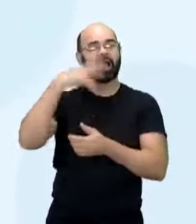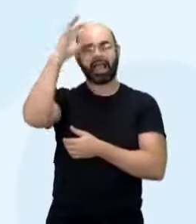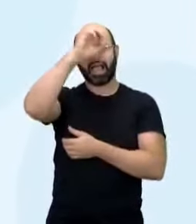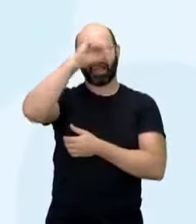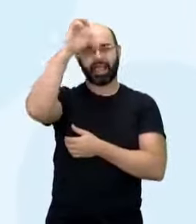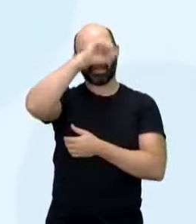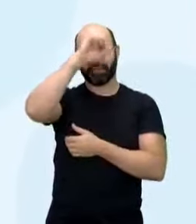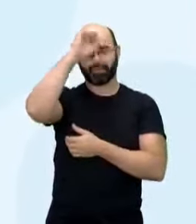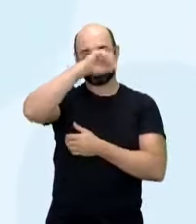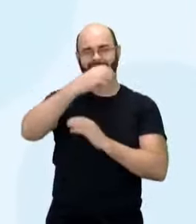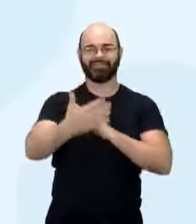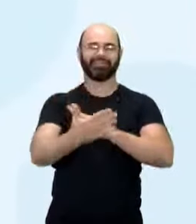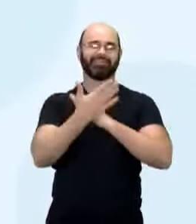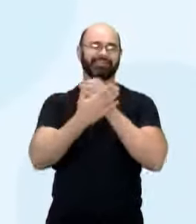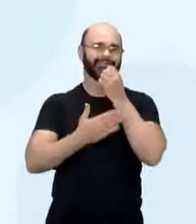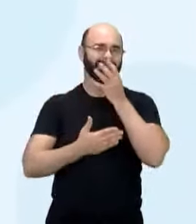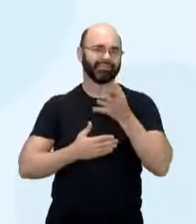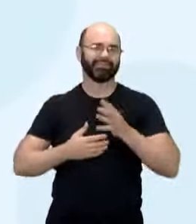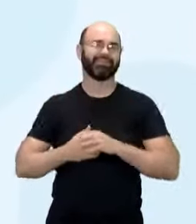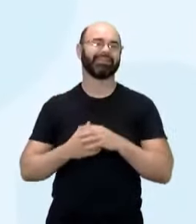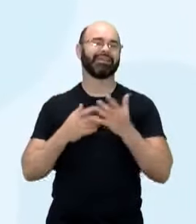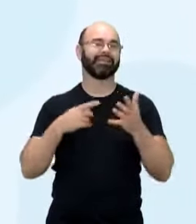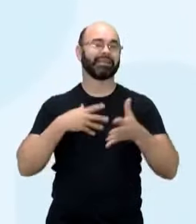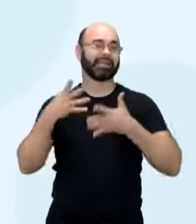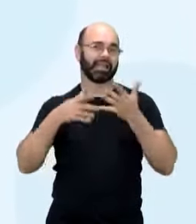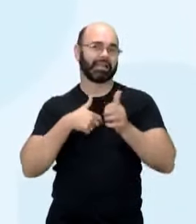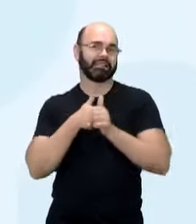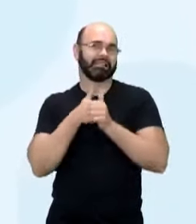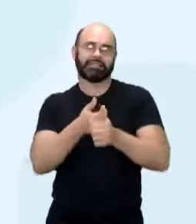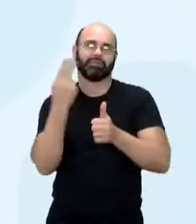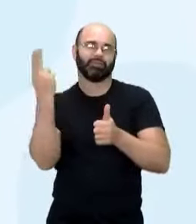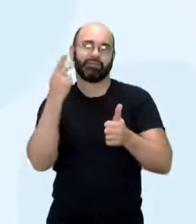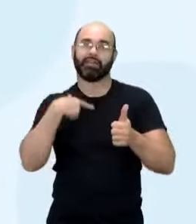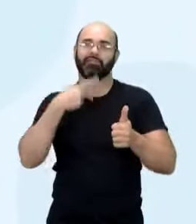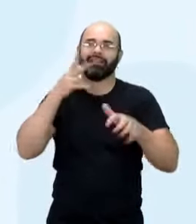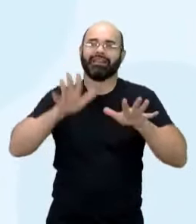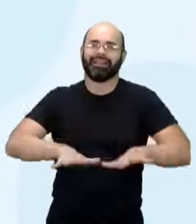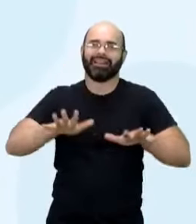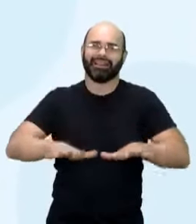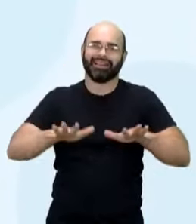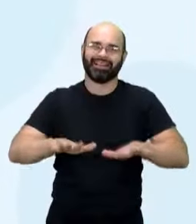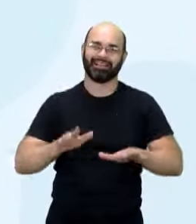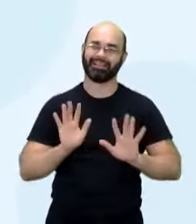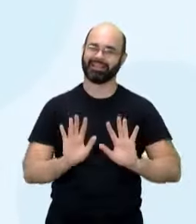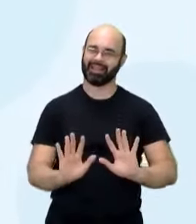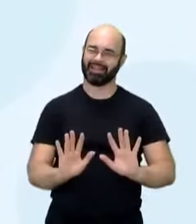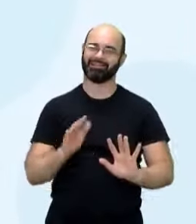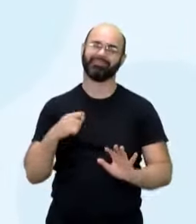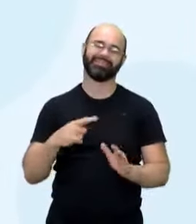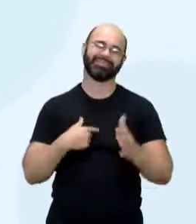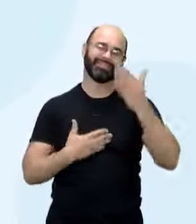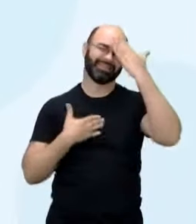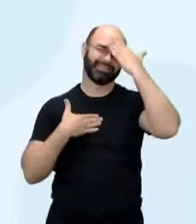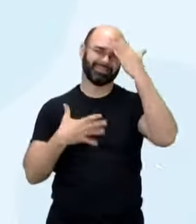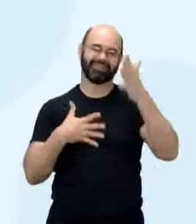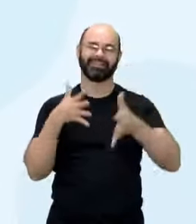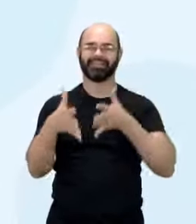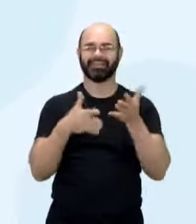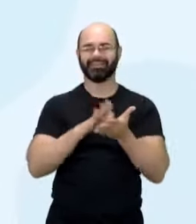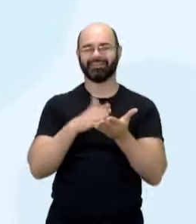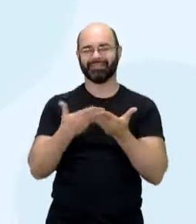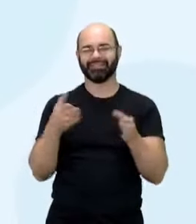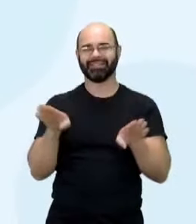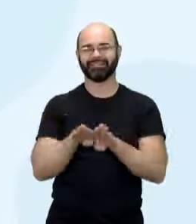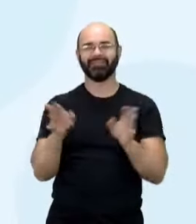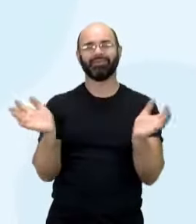tanto com vocês, tanto a falar. Ele não está conseguindo me acompanhar, eu tenho que diminuir. Então, muito obrigada por vocês